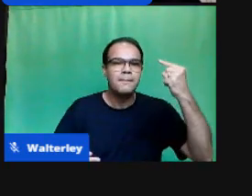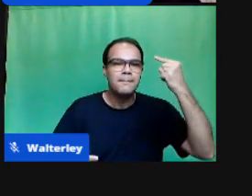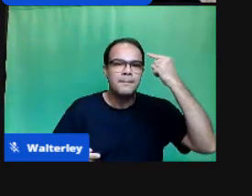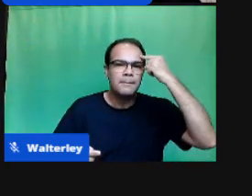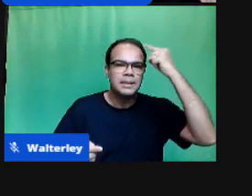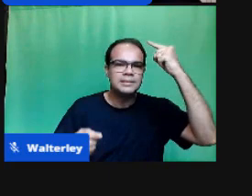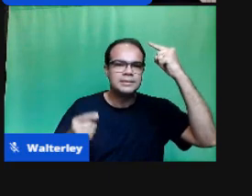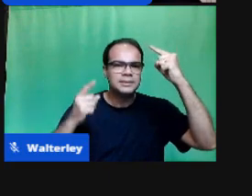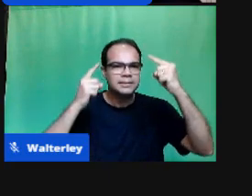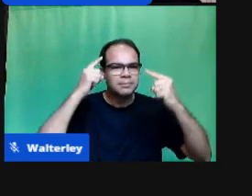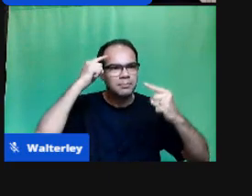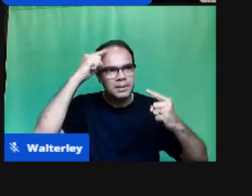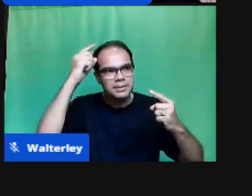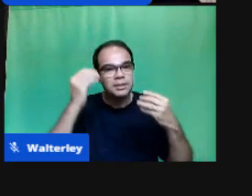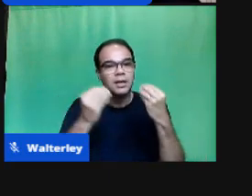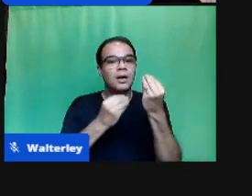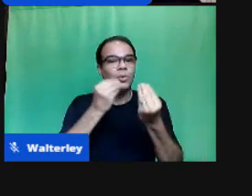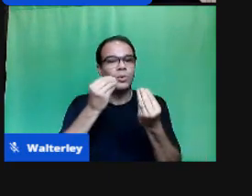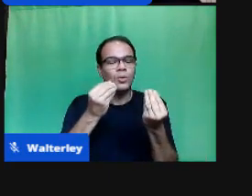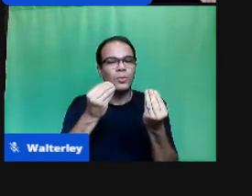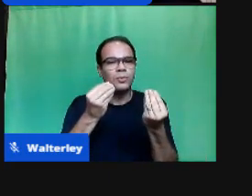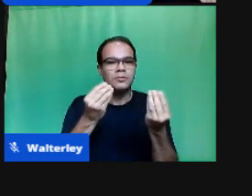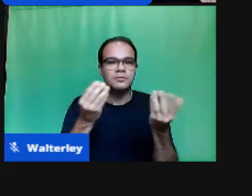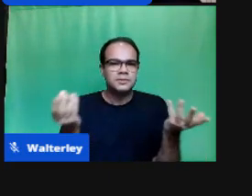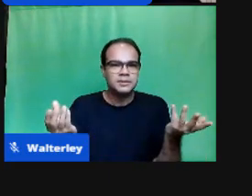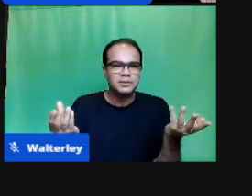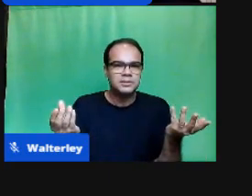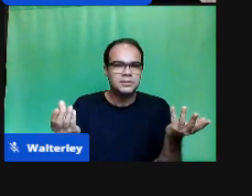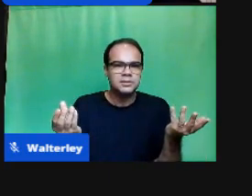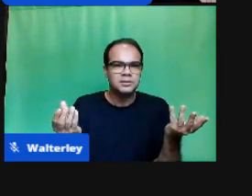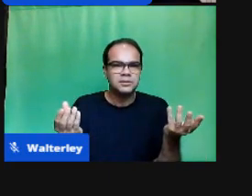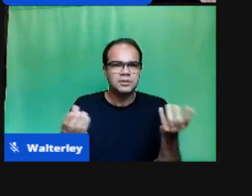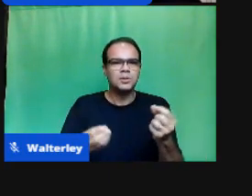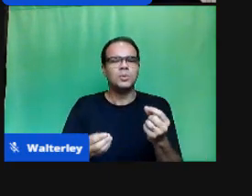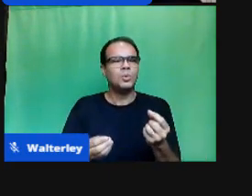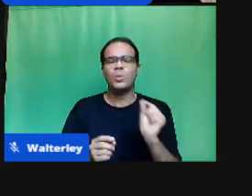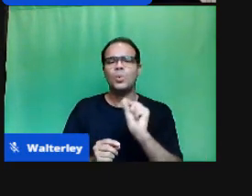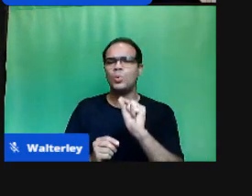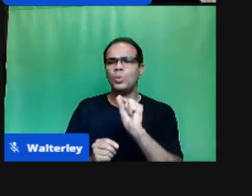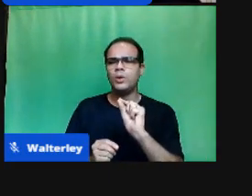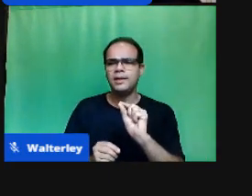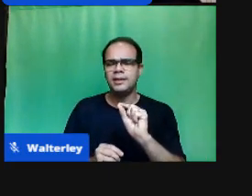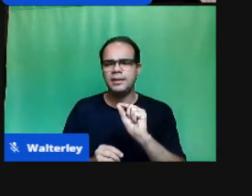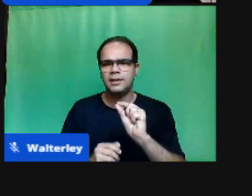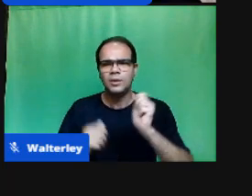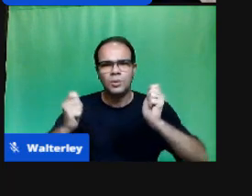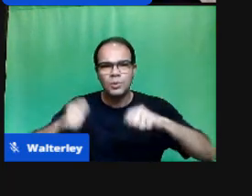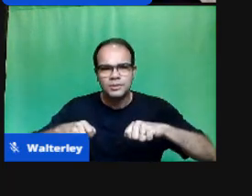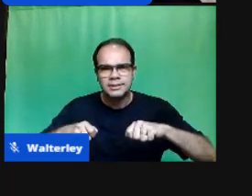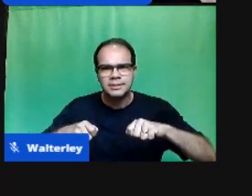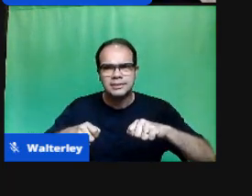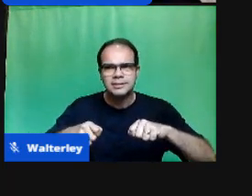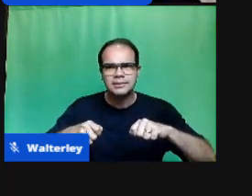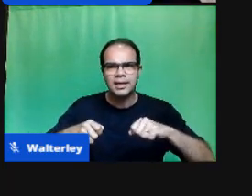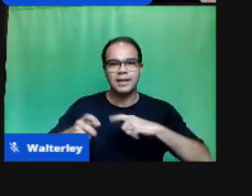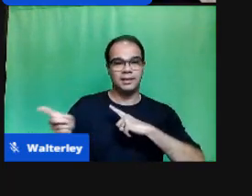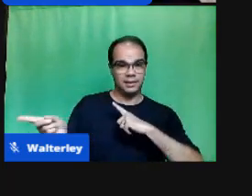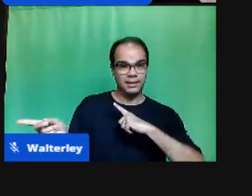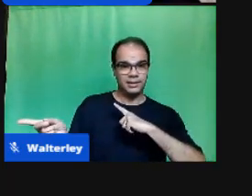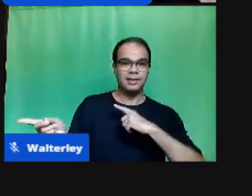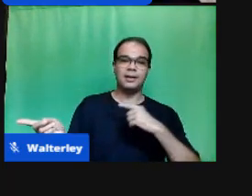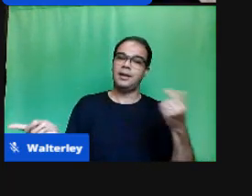a ferramenta que nós temos a nosso favor, usar o que nós temos. Para quem tem essas